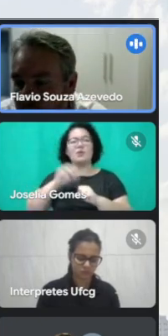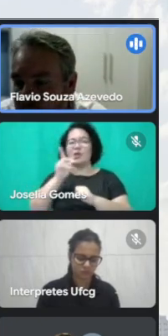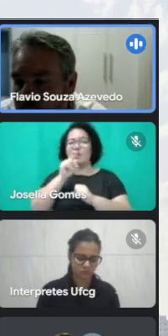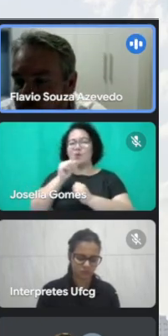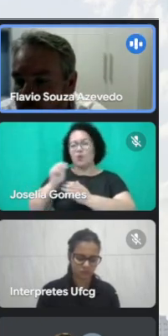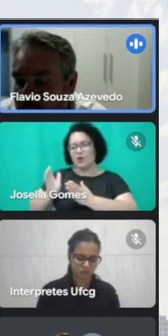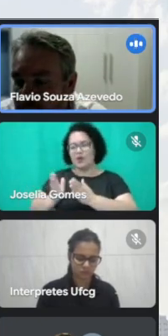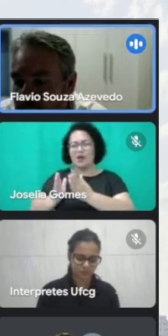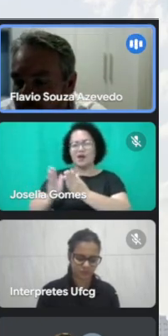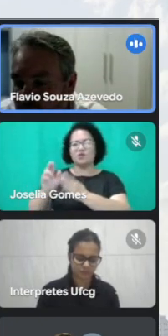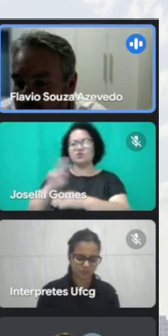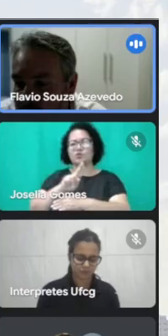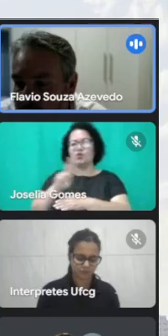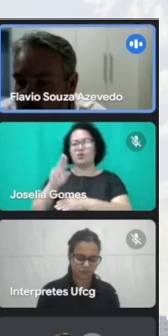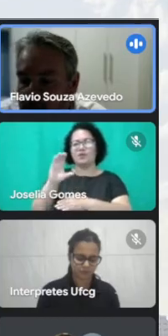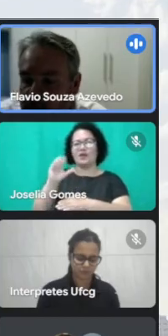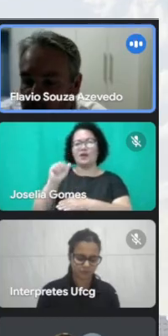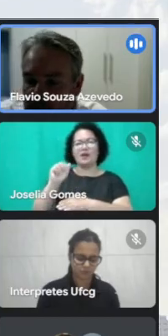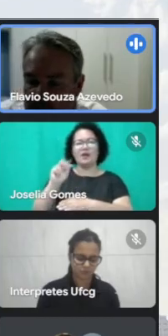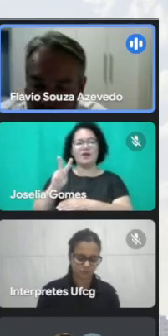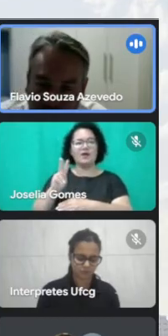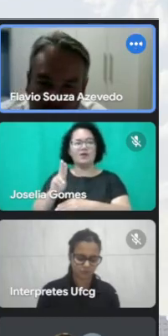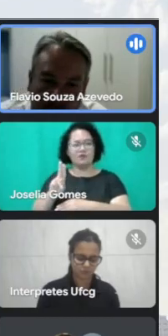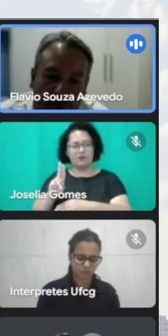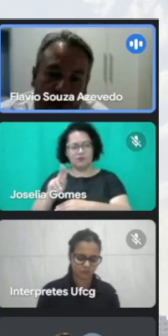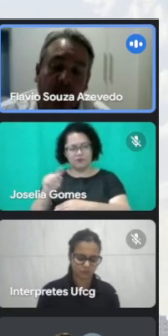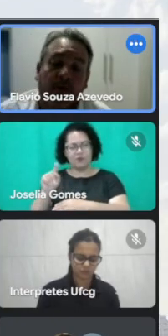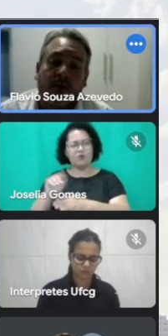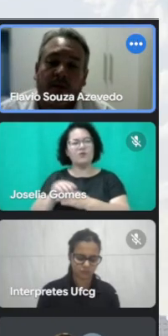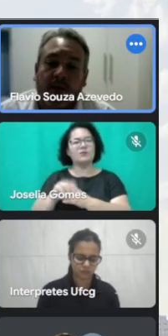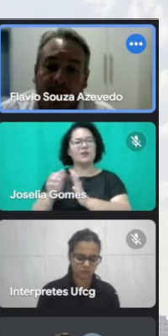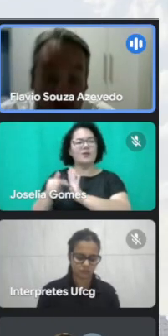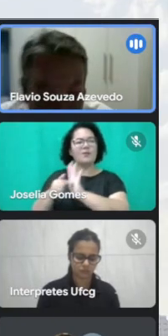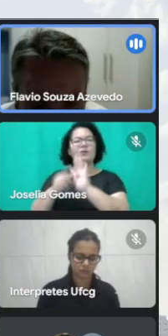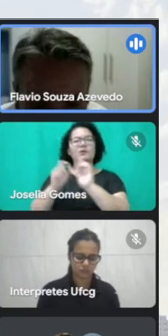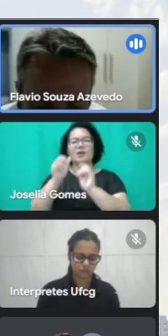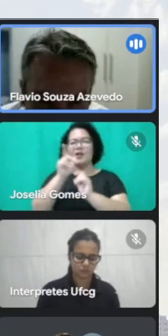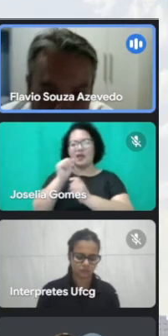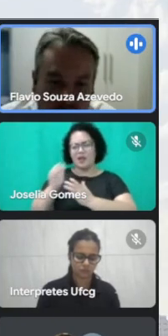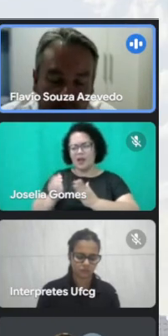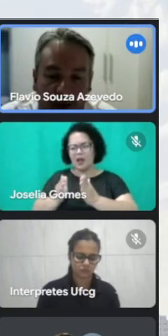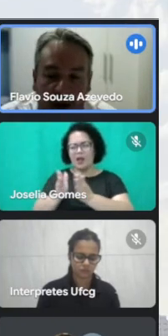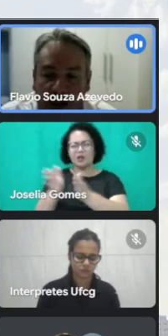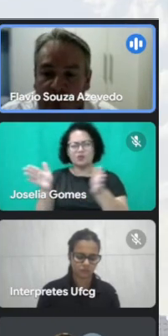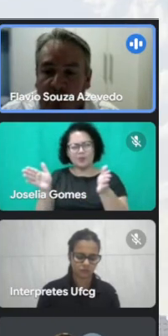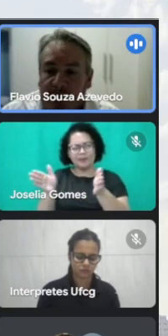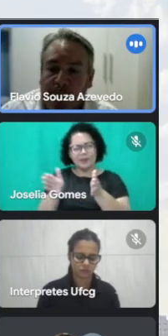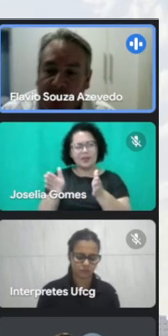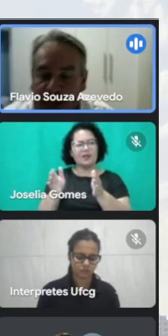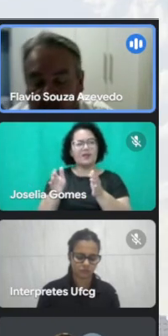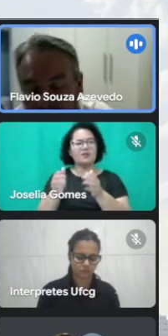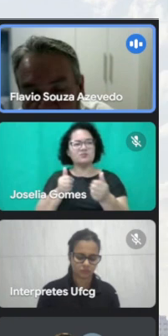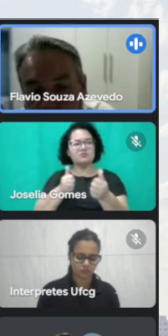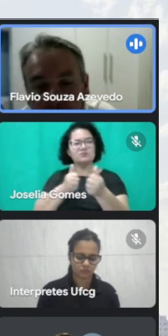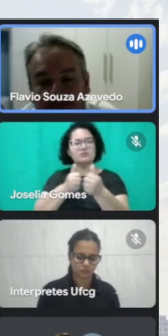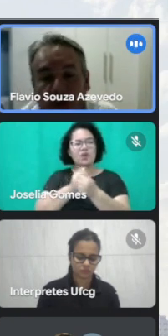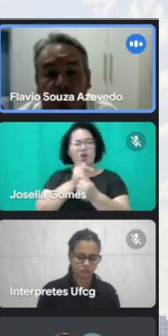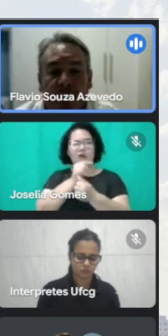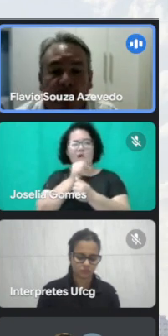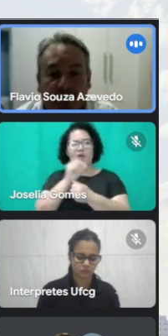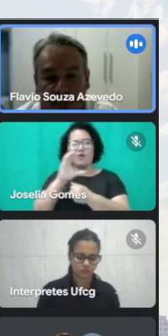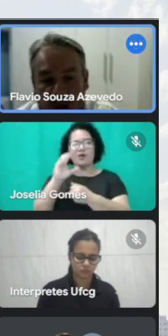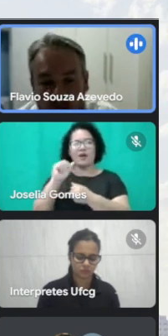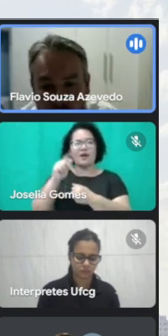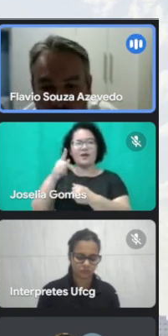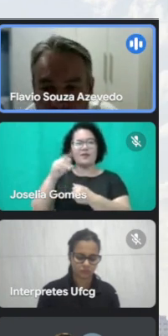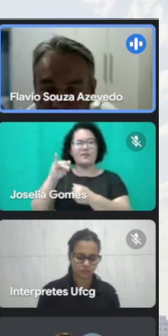tem uma foto, né, mostrando a situação dele, né, bem um riacho pequeno, e é um contribuinte do rio Capibaribe, mas bastante